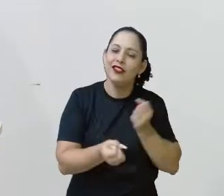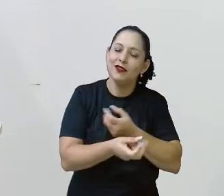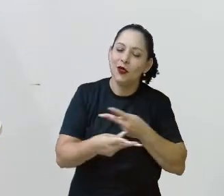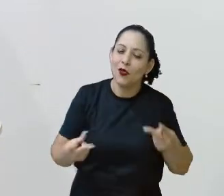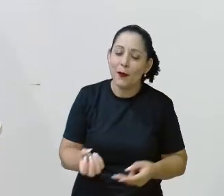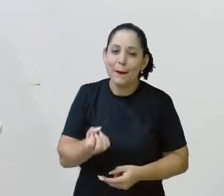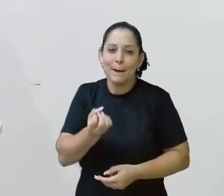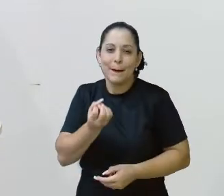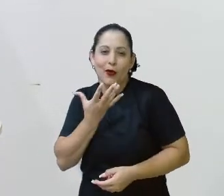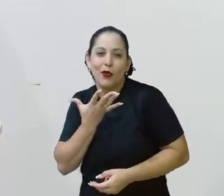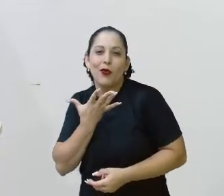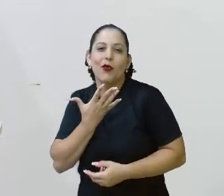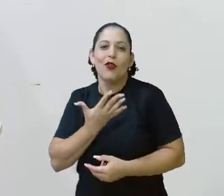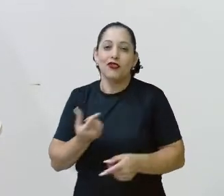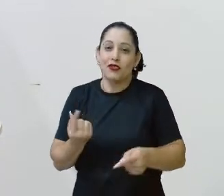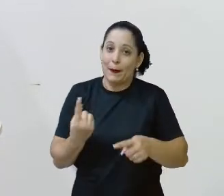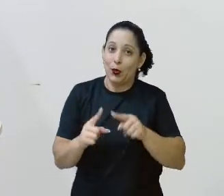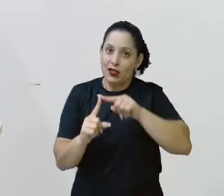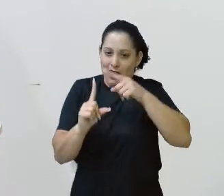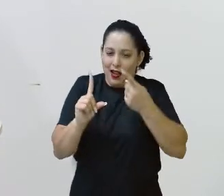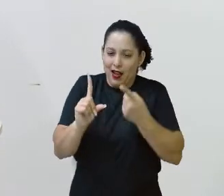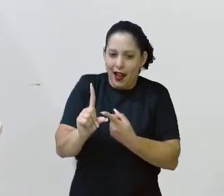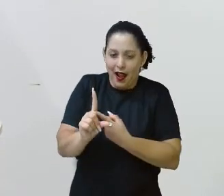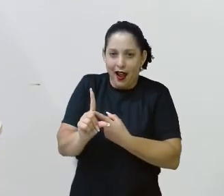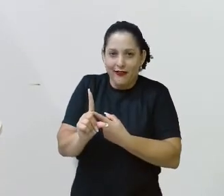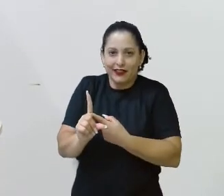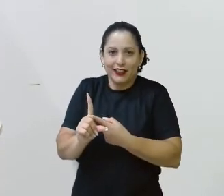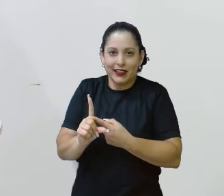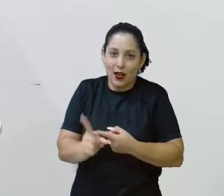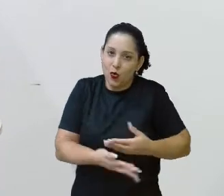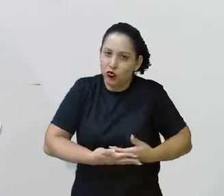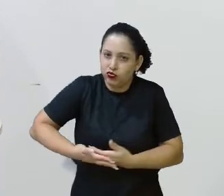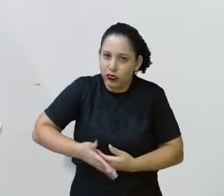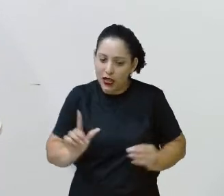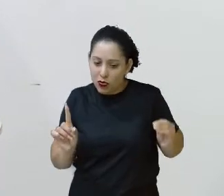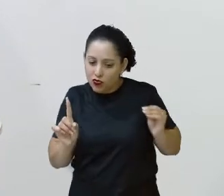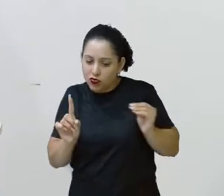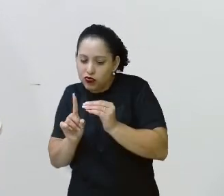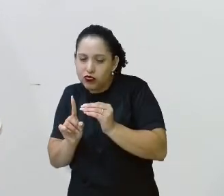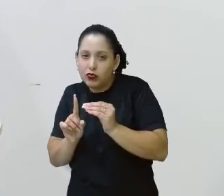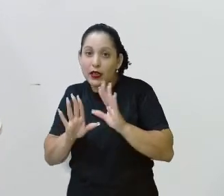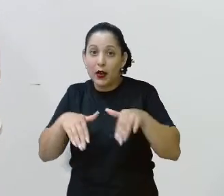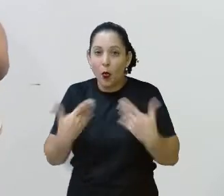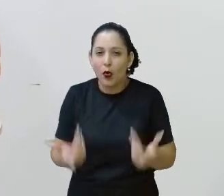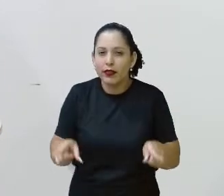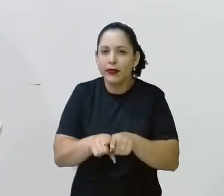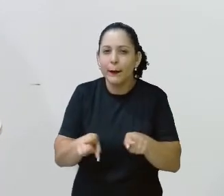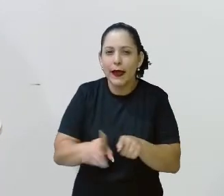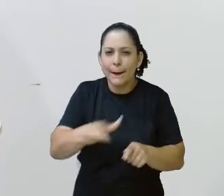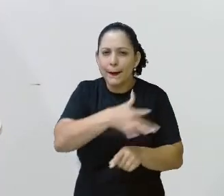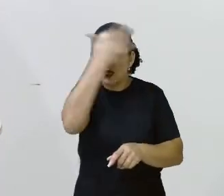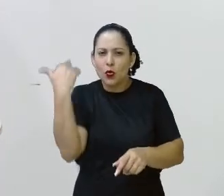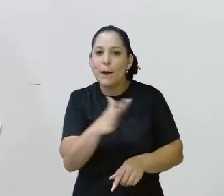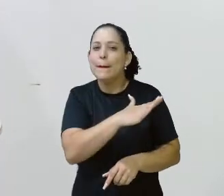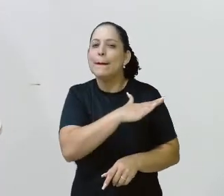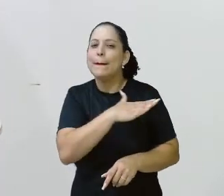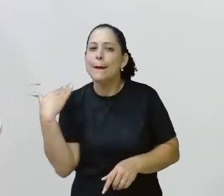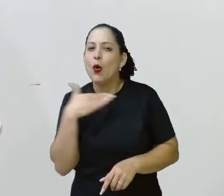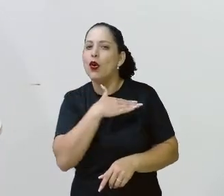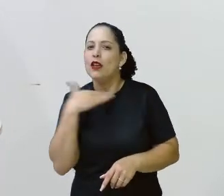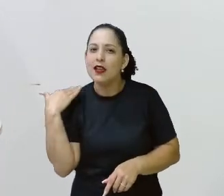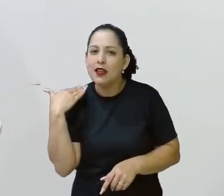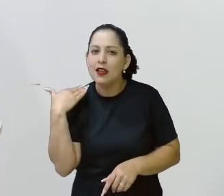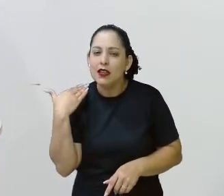positivas. Também, quando está partindo, quando aquela pessoa está indo embora, né, está morrendo, é o